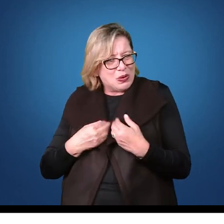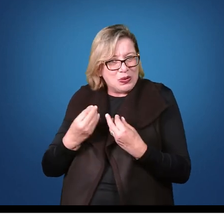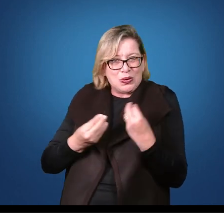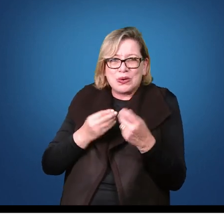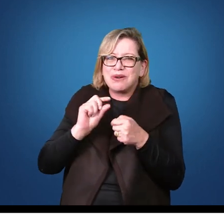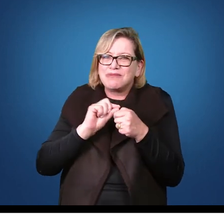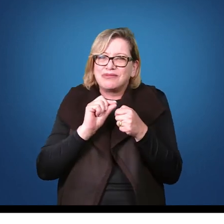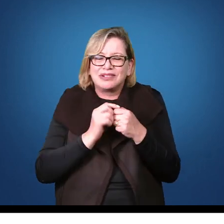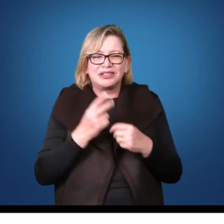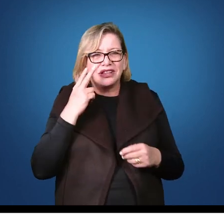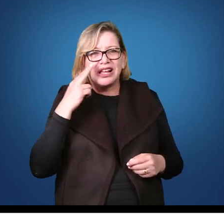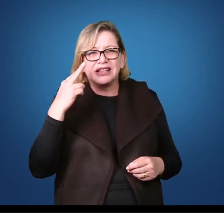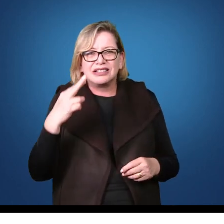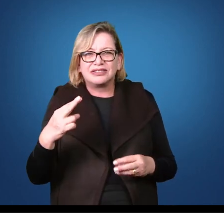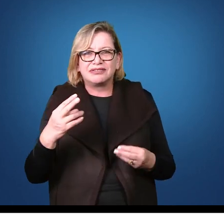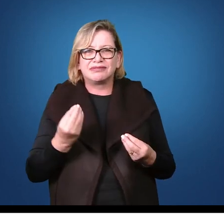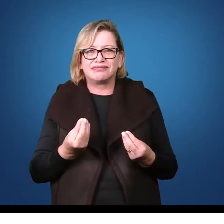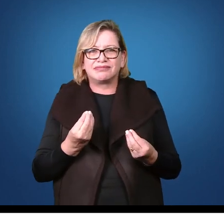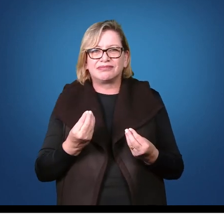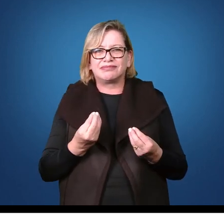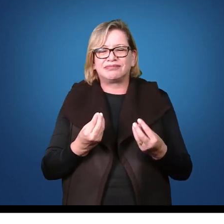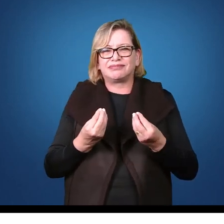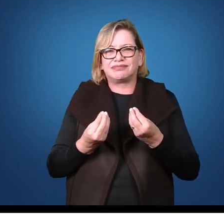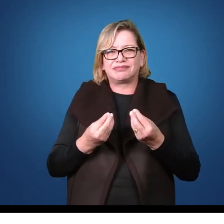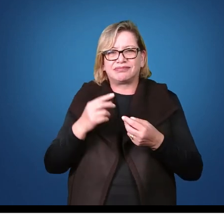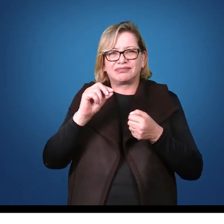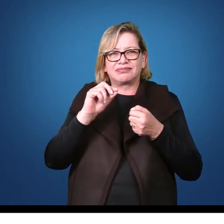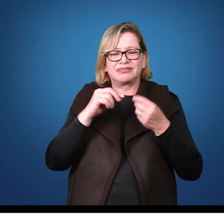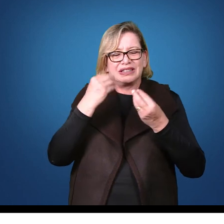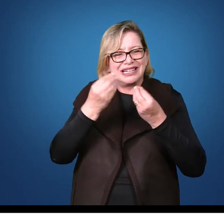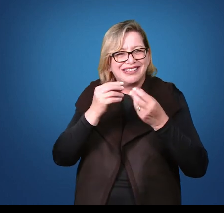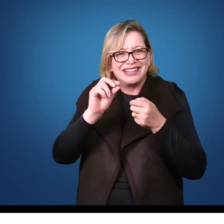bandoleiro? Rua! Viela!